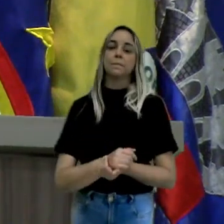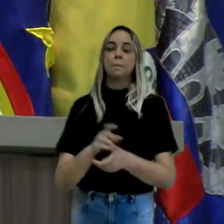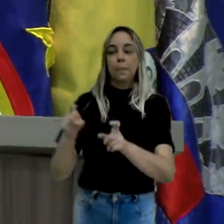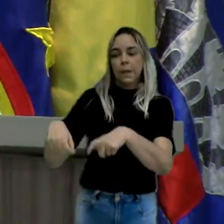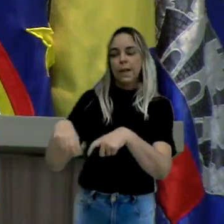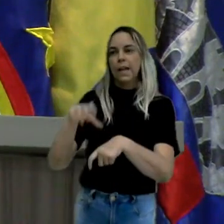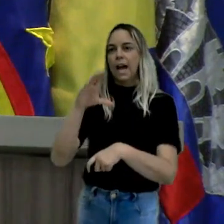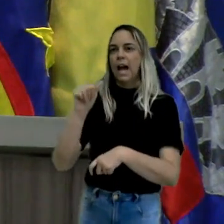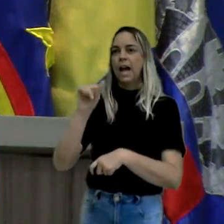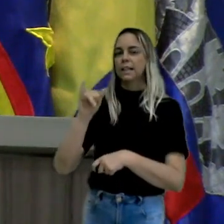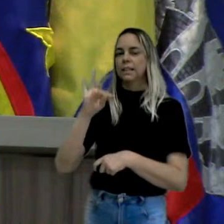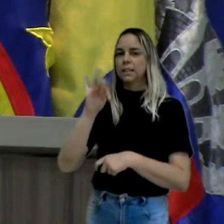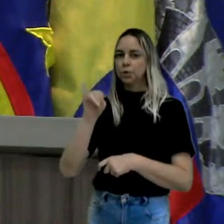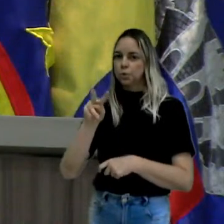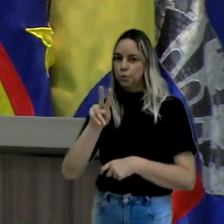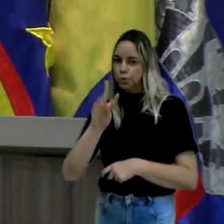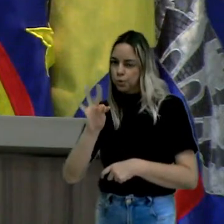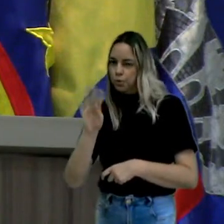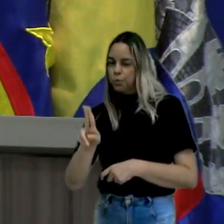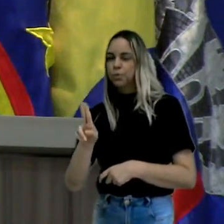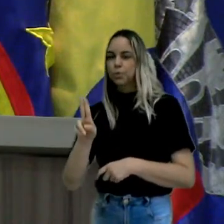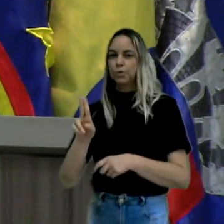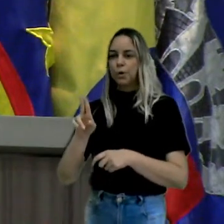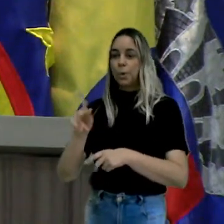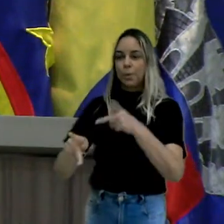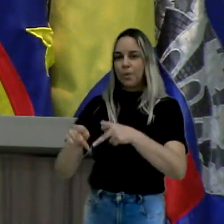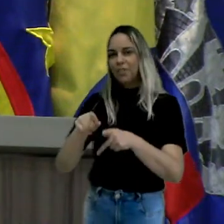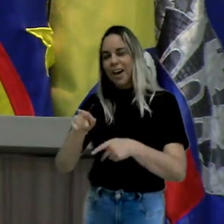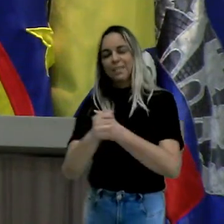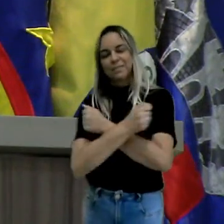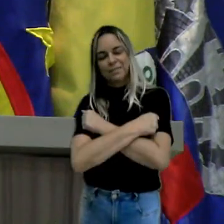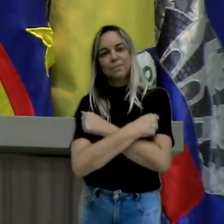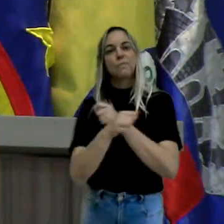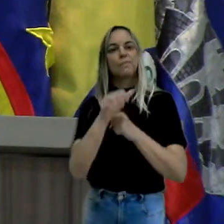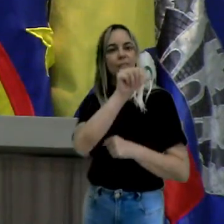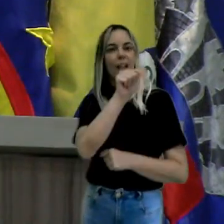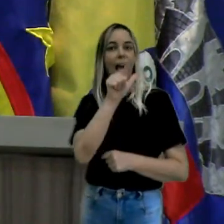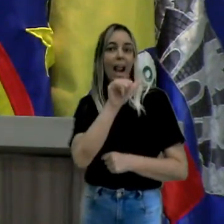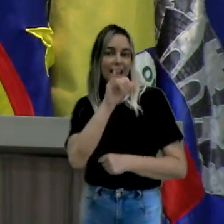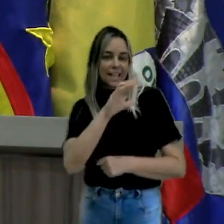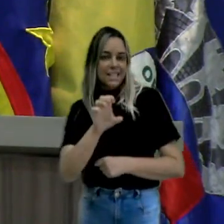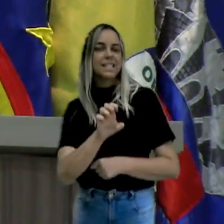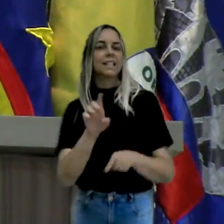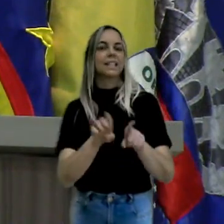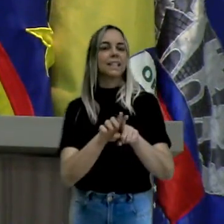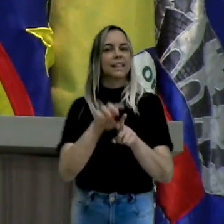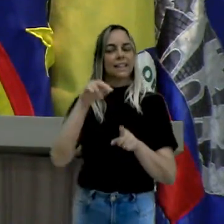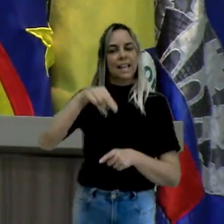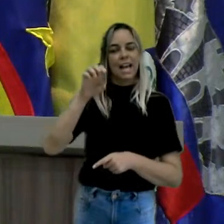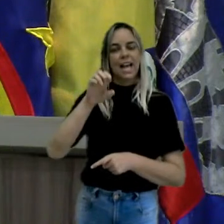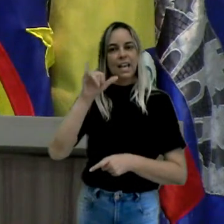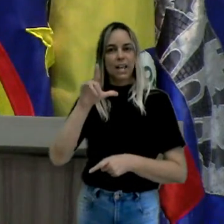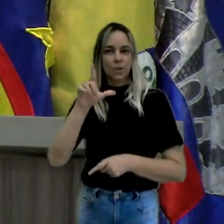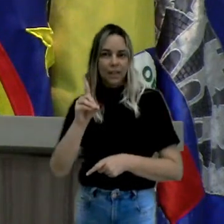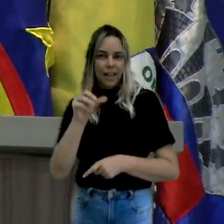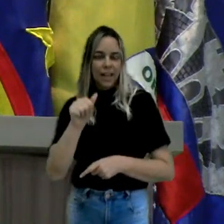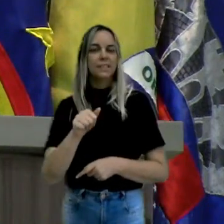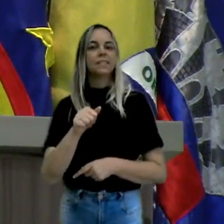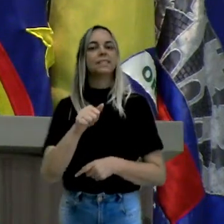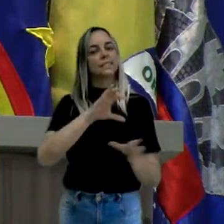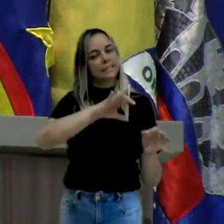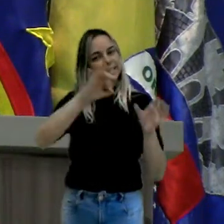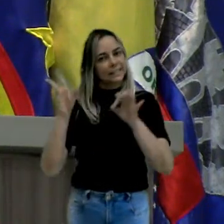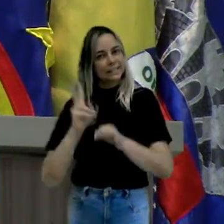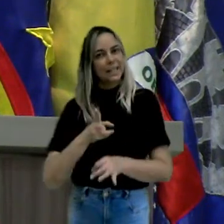Catitu. Um abraço a vocês. Bom dia a Dona Alice Ribeiro, a Dona Neilda e Doutor Ataíde, que também está